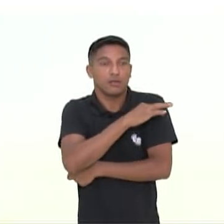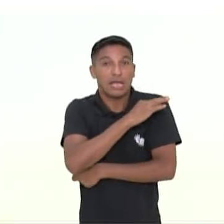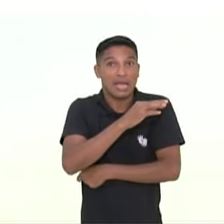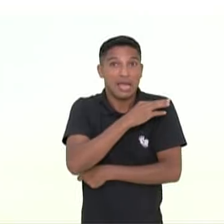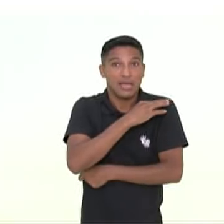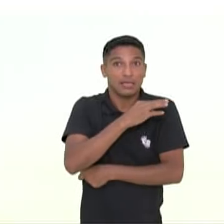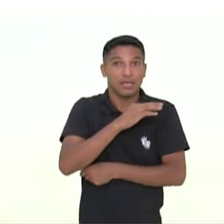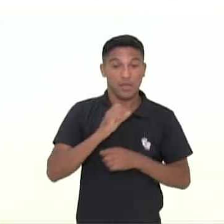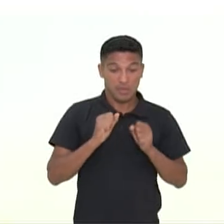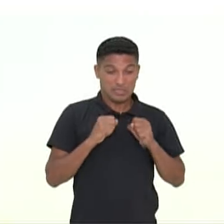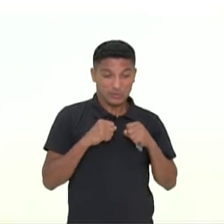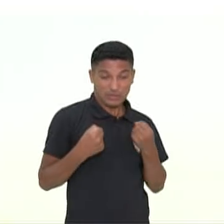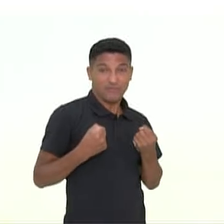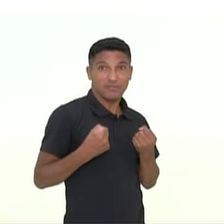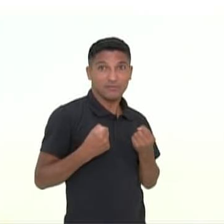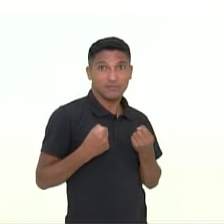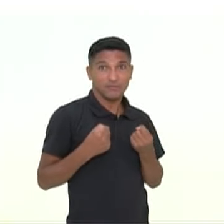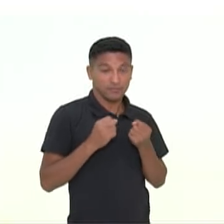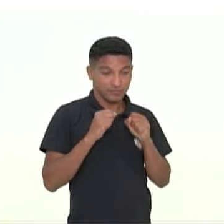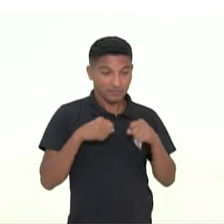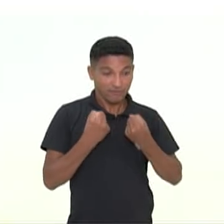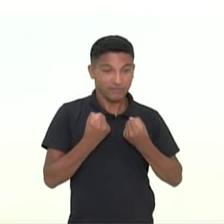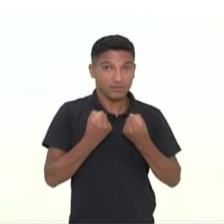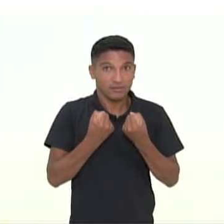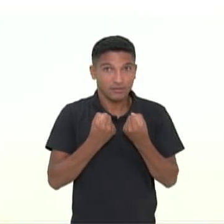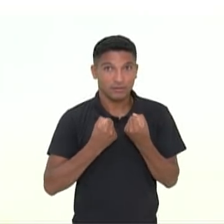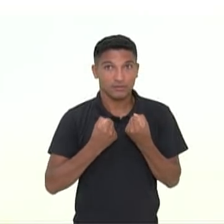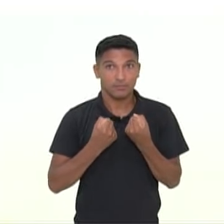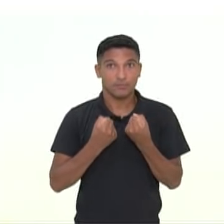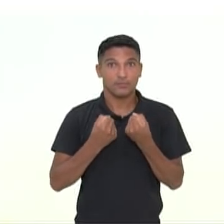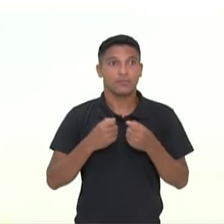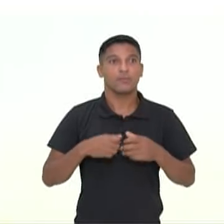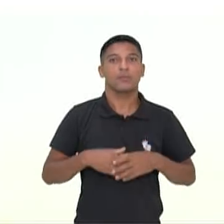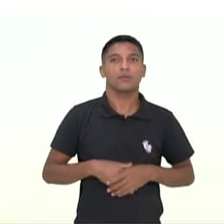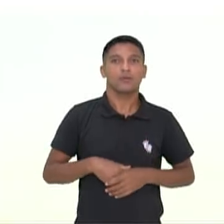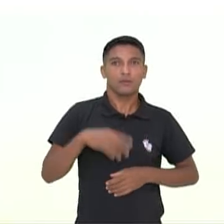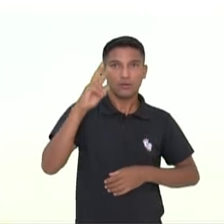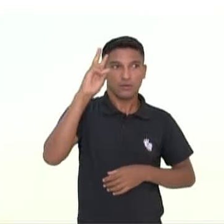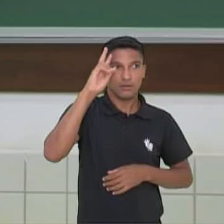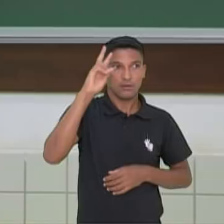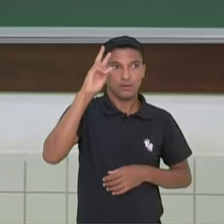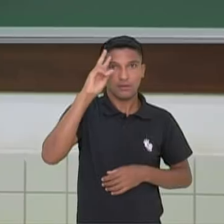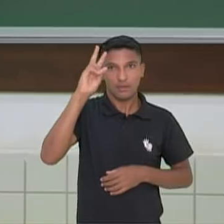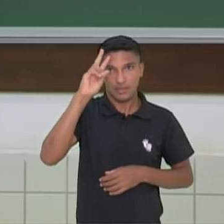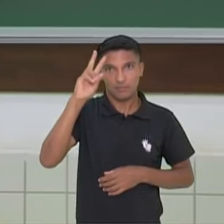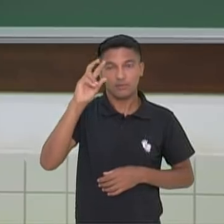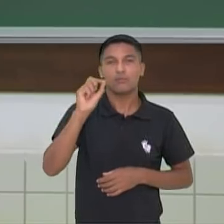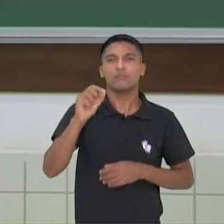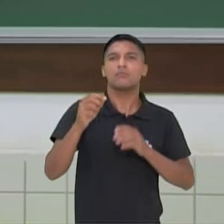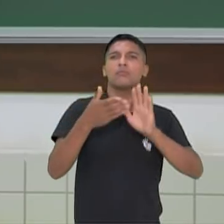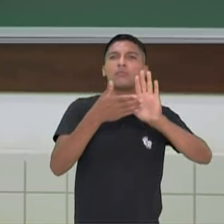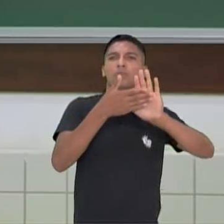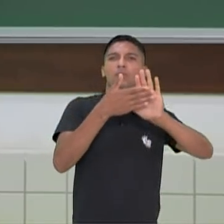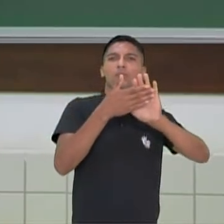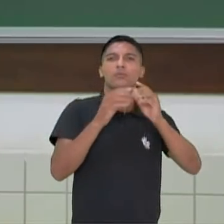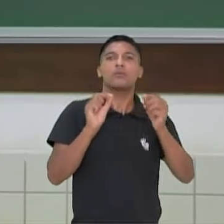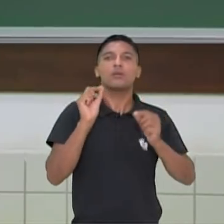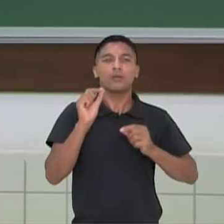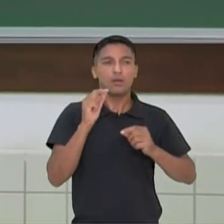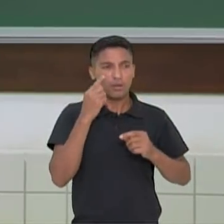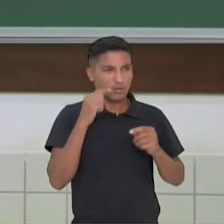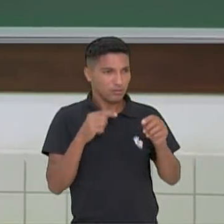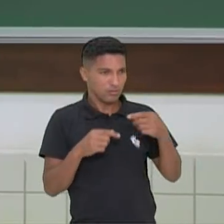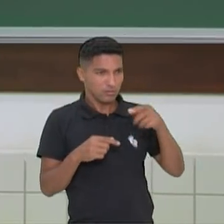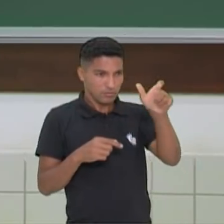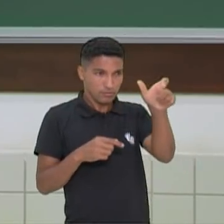do Uki, de quem está atacando. Lembra que a proposta era de entrar em sintonia com a energia do oponente, né? Então,